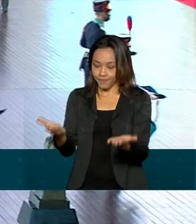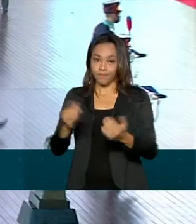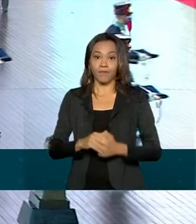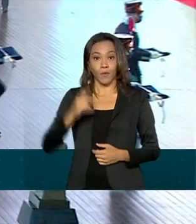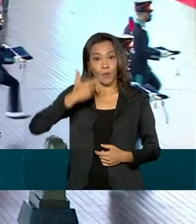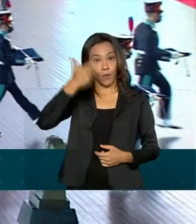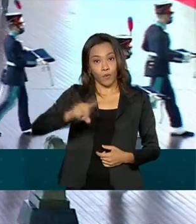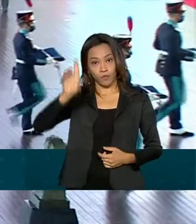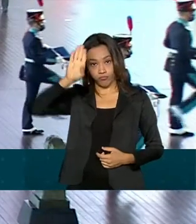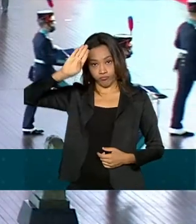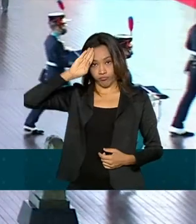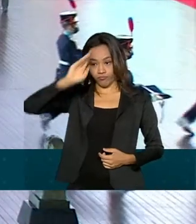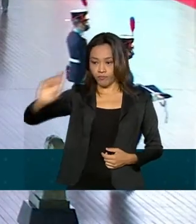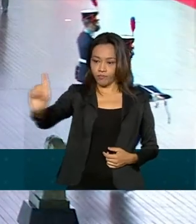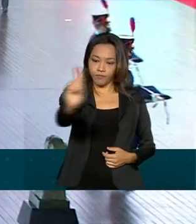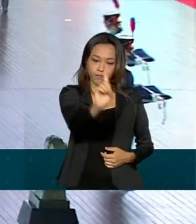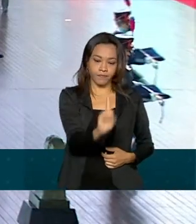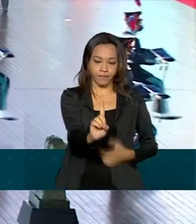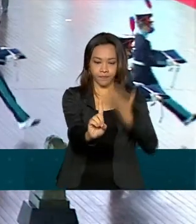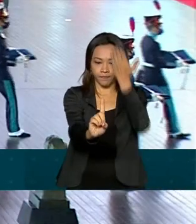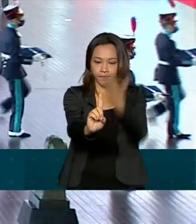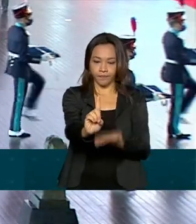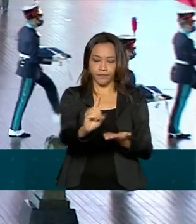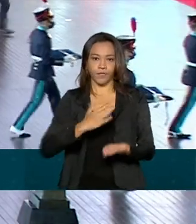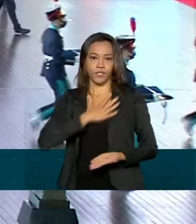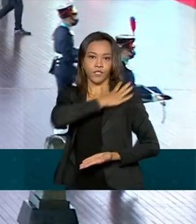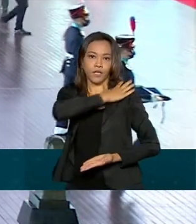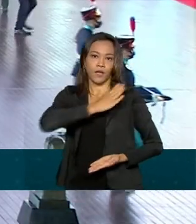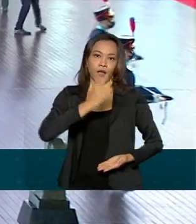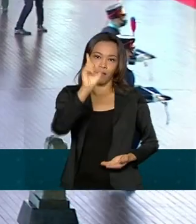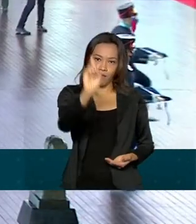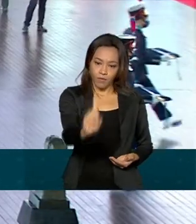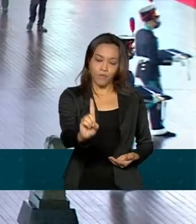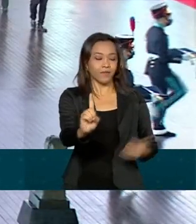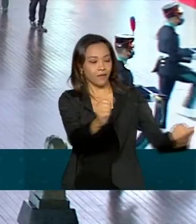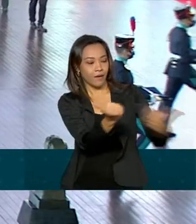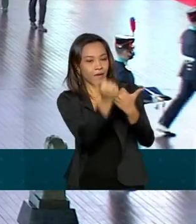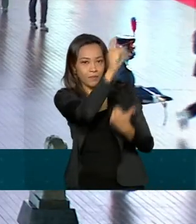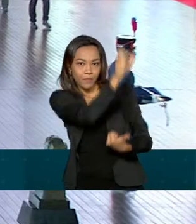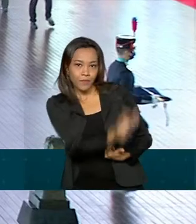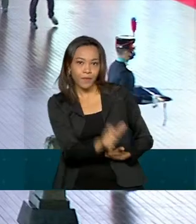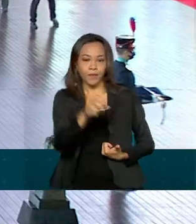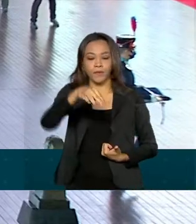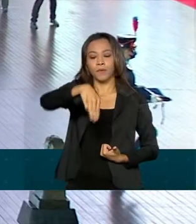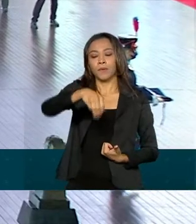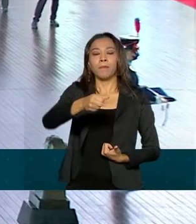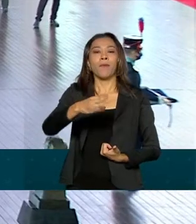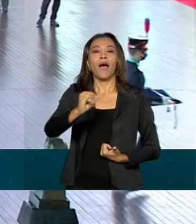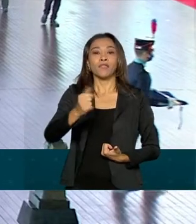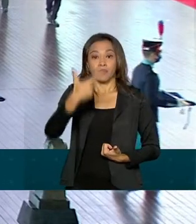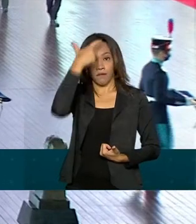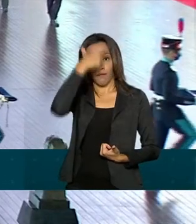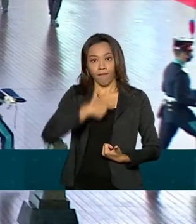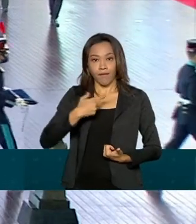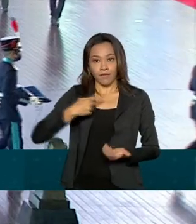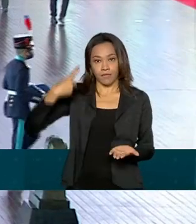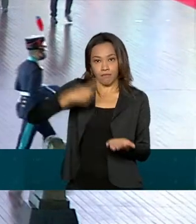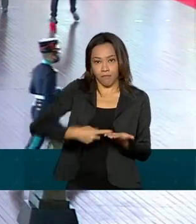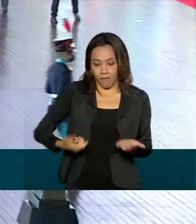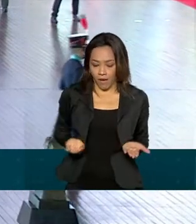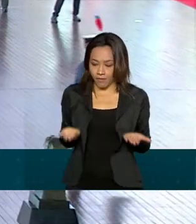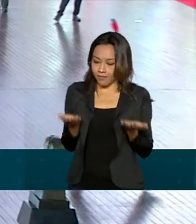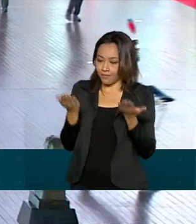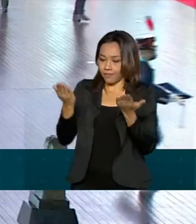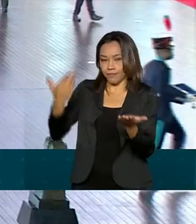general-de-exército Manuel Luís na VASP adachi paraninfo do General Marcius o portador da espada é o Cadete de